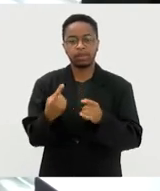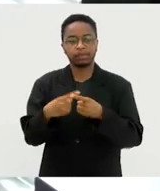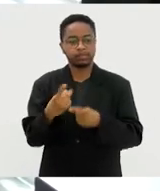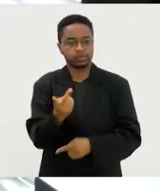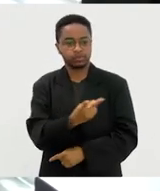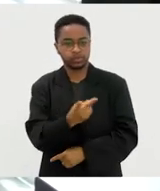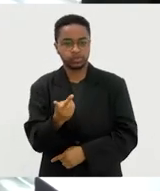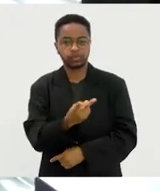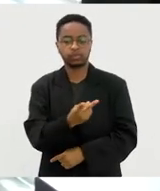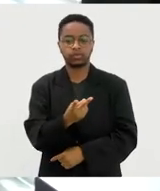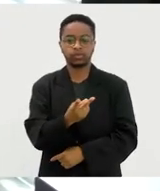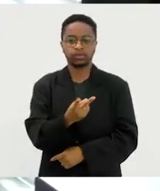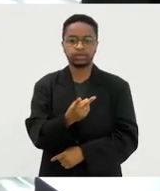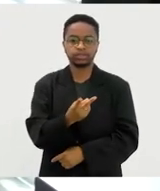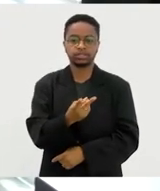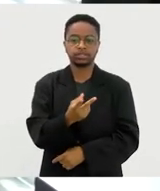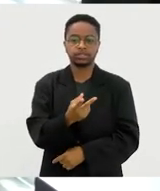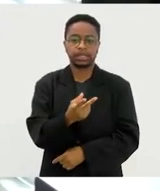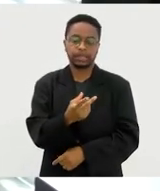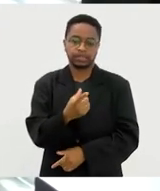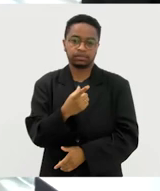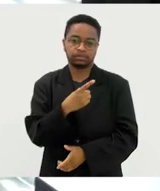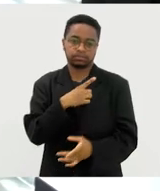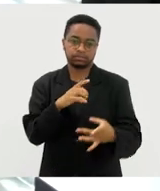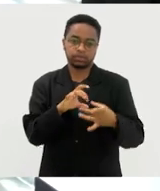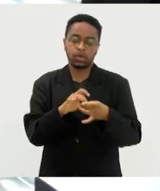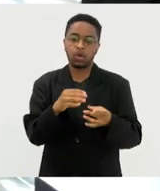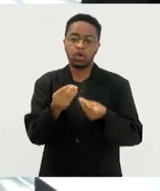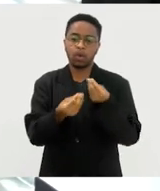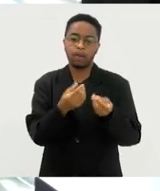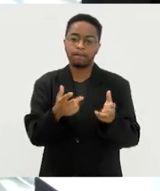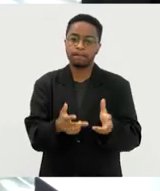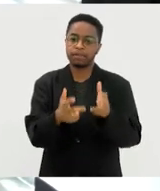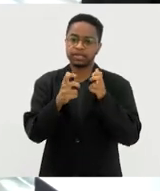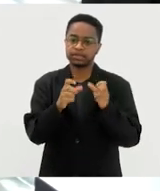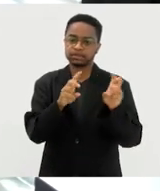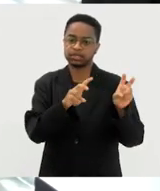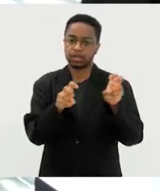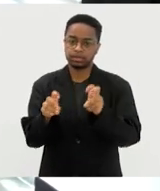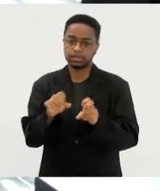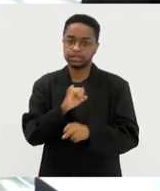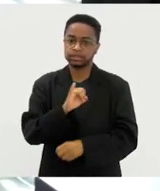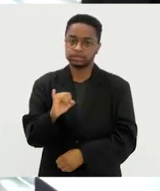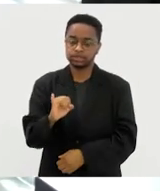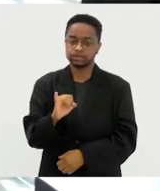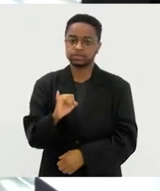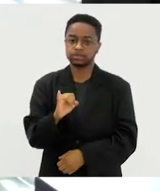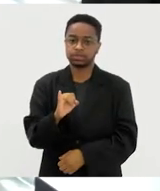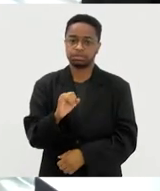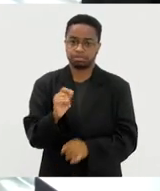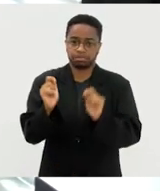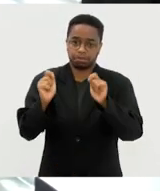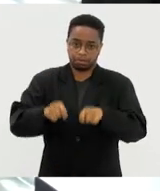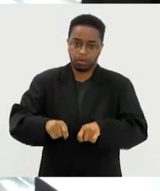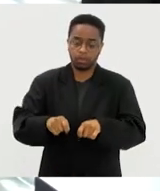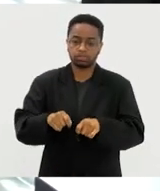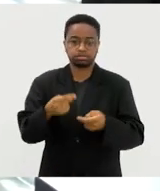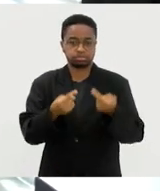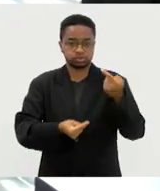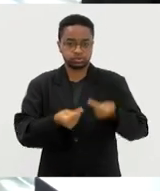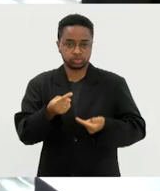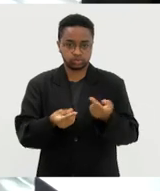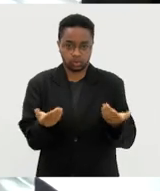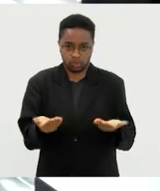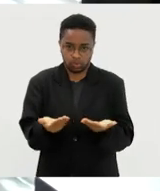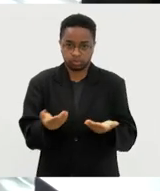dessa moeda, já passaram pelos dois lados da moeda, como é que o senhor vê essa questão, se existe essa possibilidade de discussão hoje, o